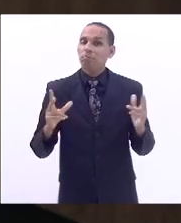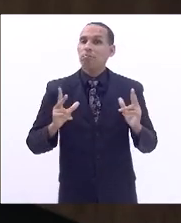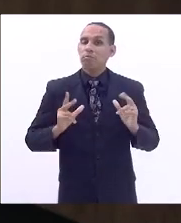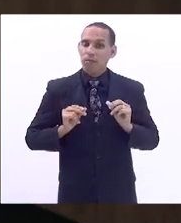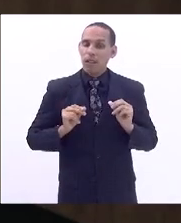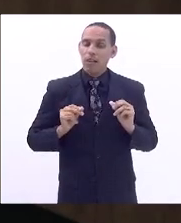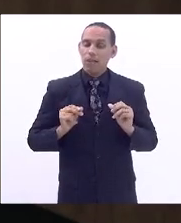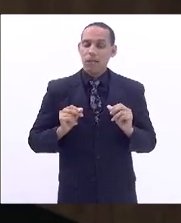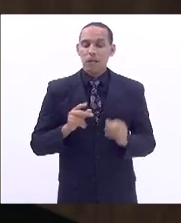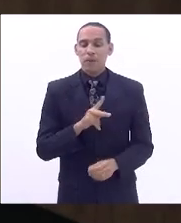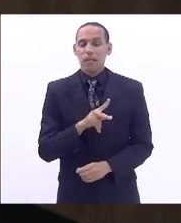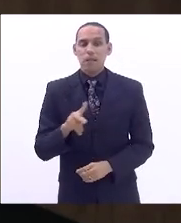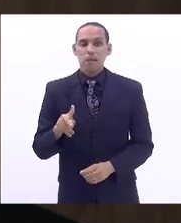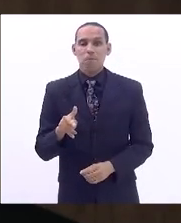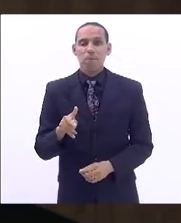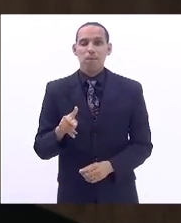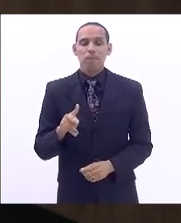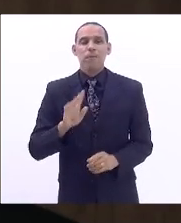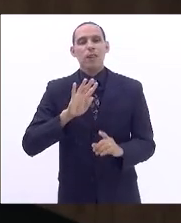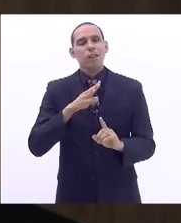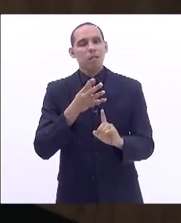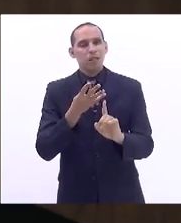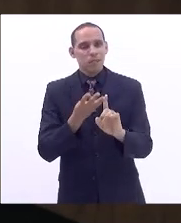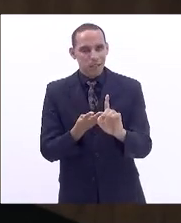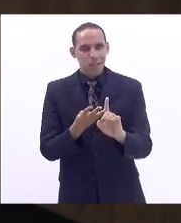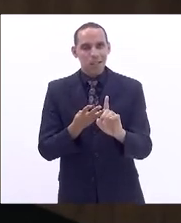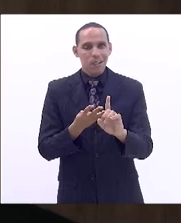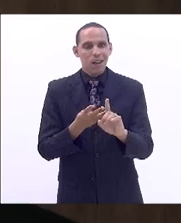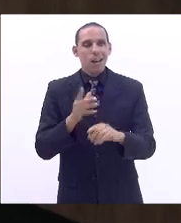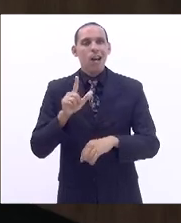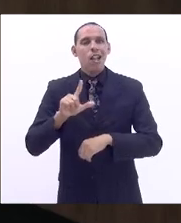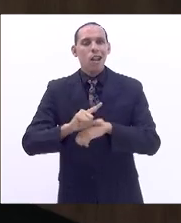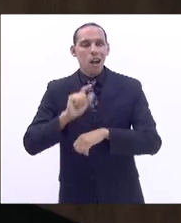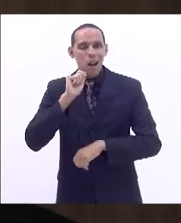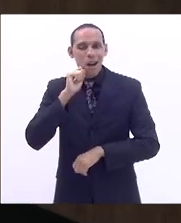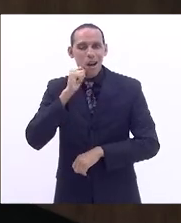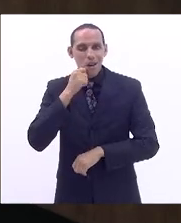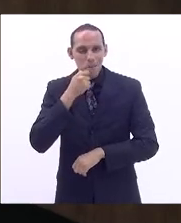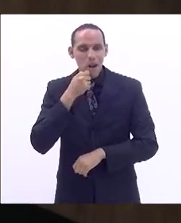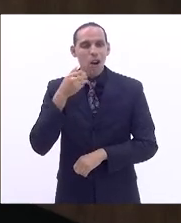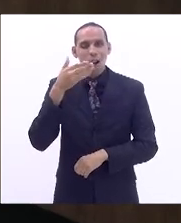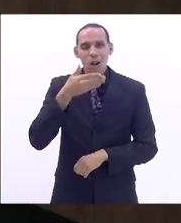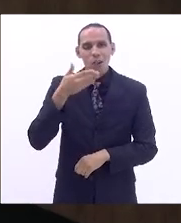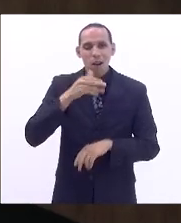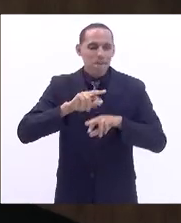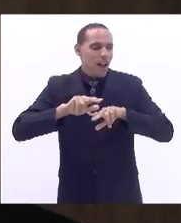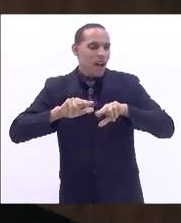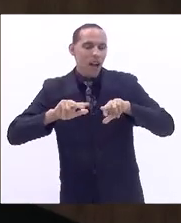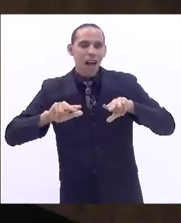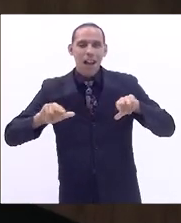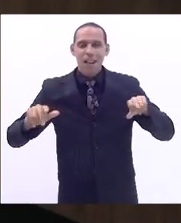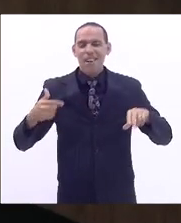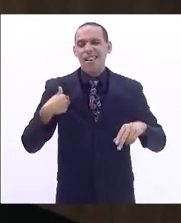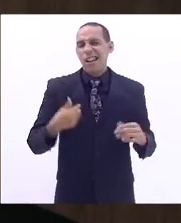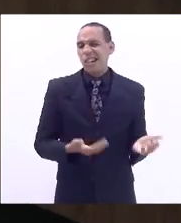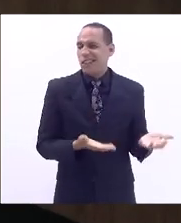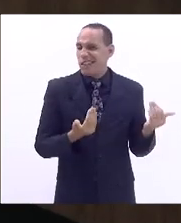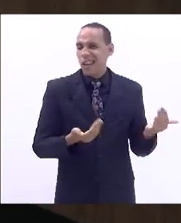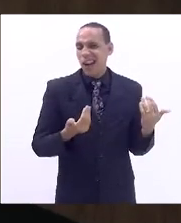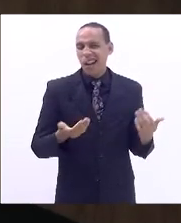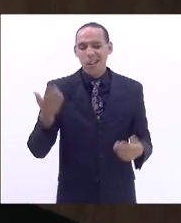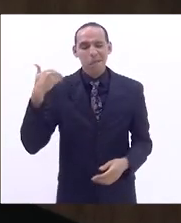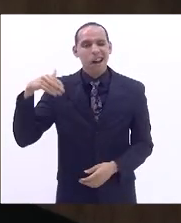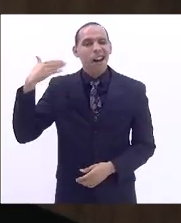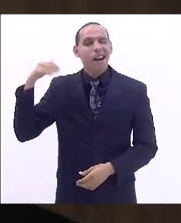mérito senhor presidente e homenagem as padarias e confeitarias que quando era mais jovem